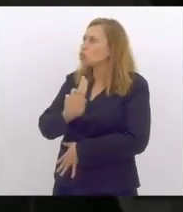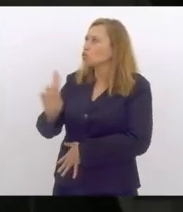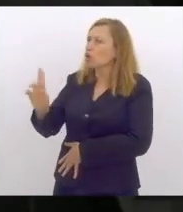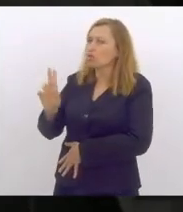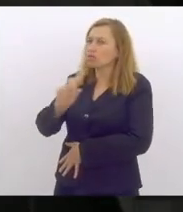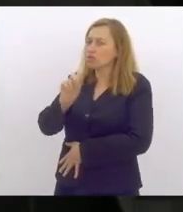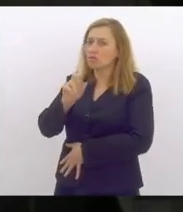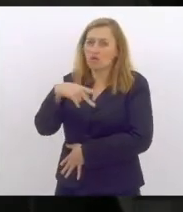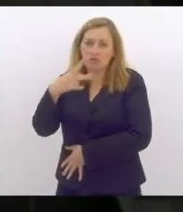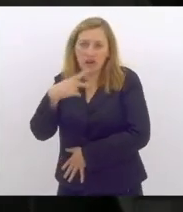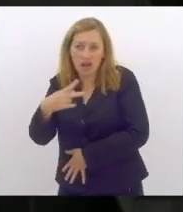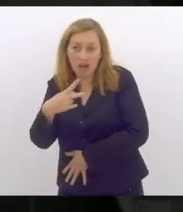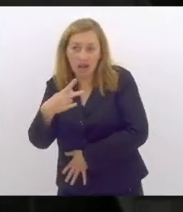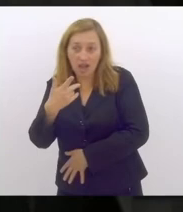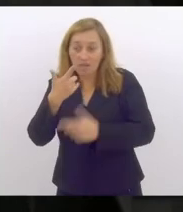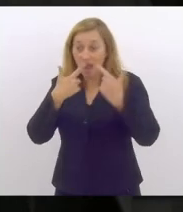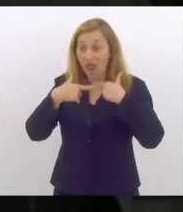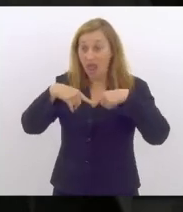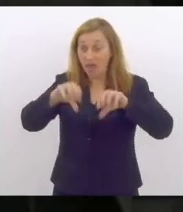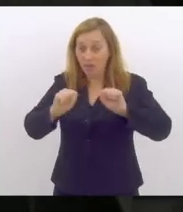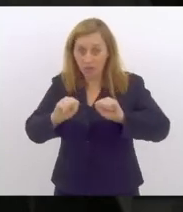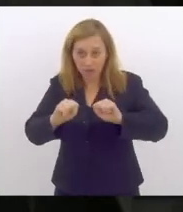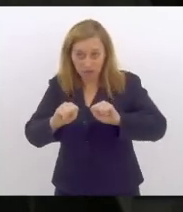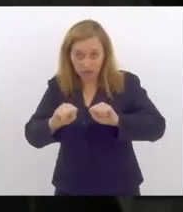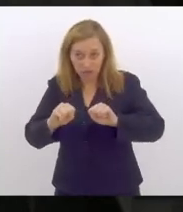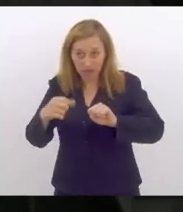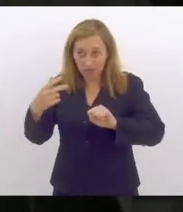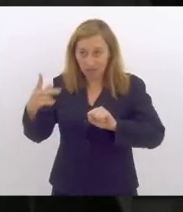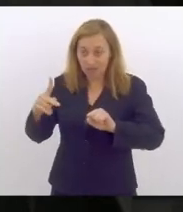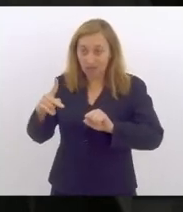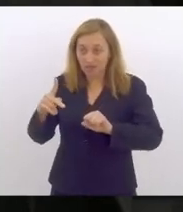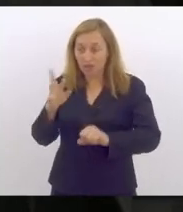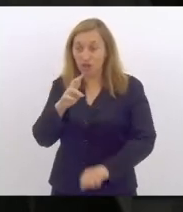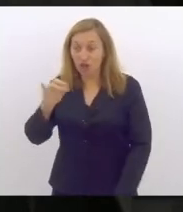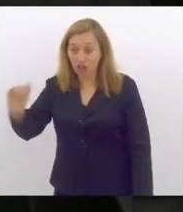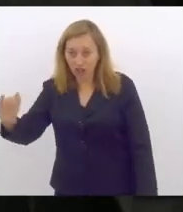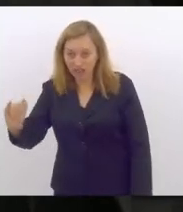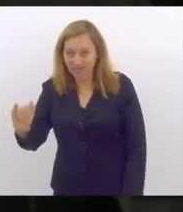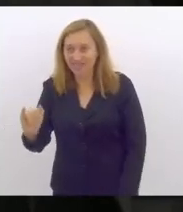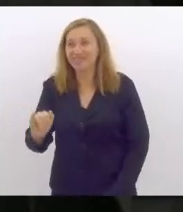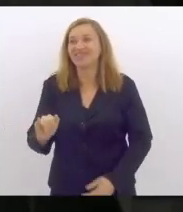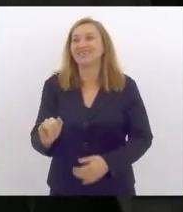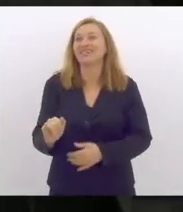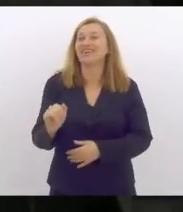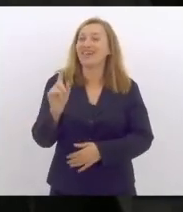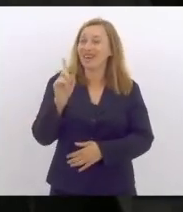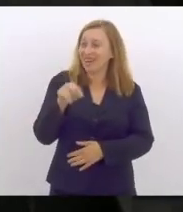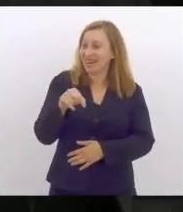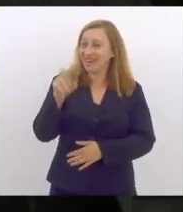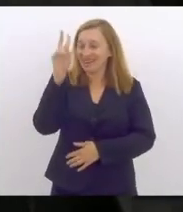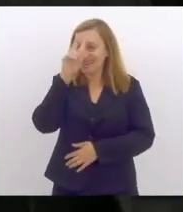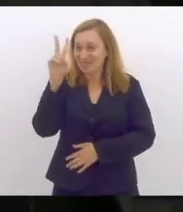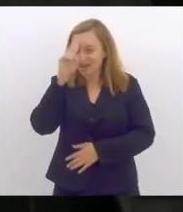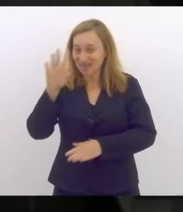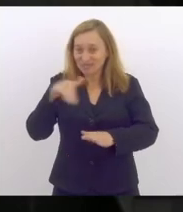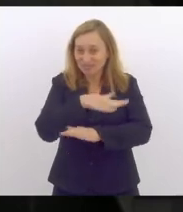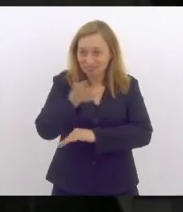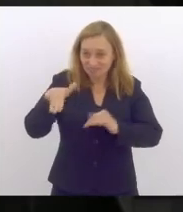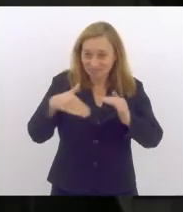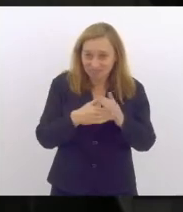sua perfeição linguística, Saint-Exupéry, que é muito lembrado por